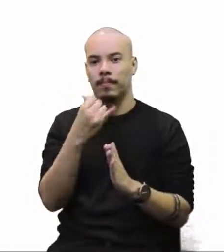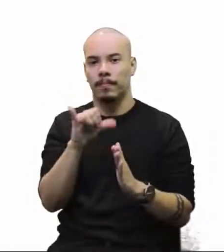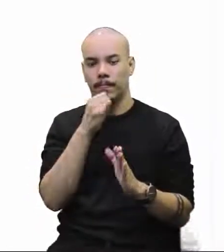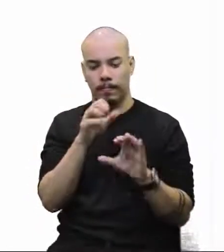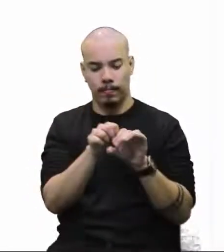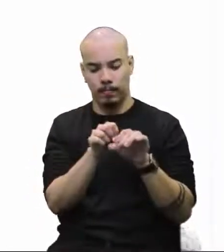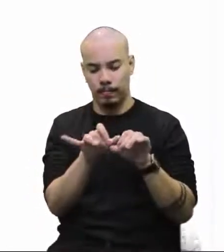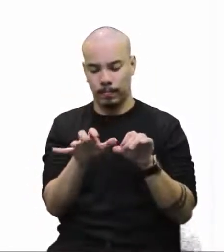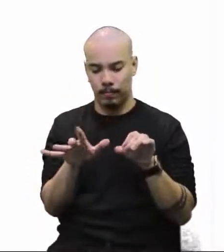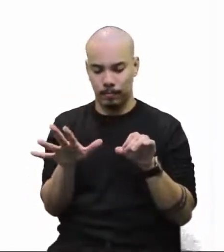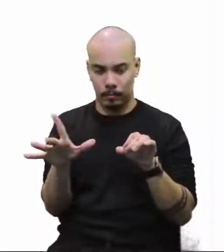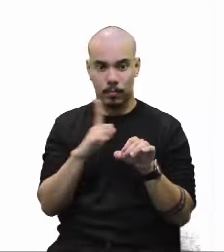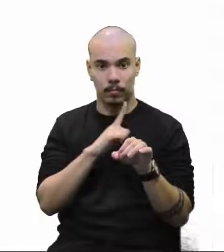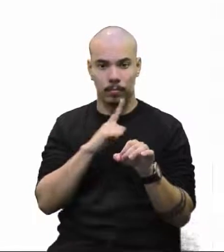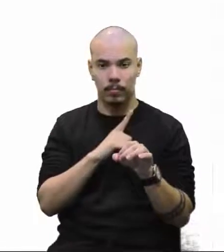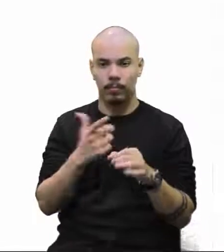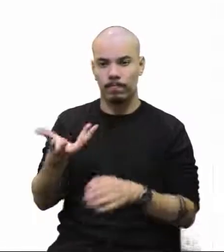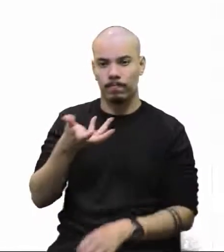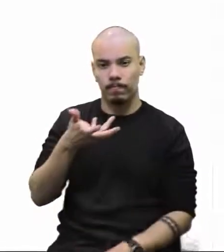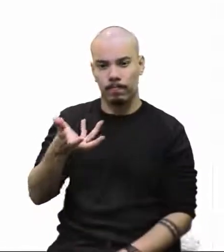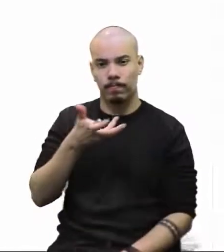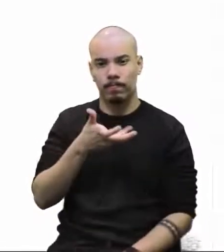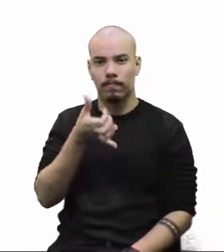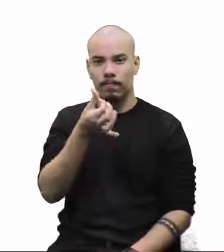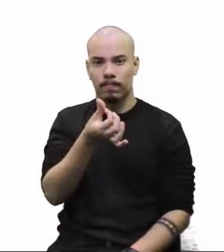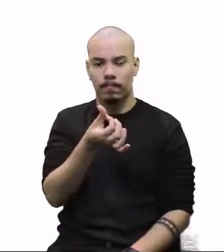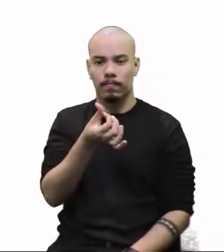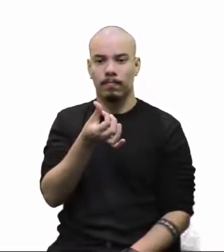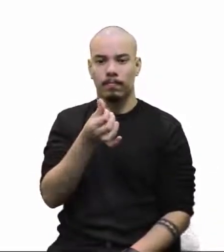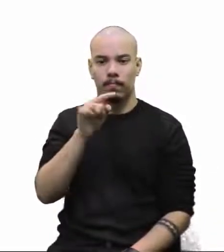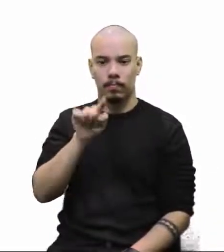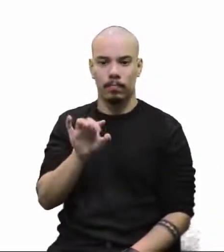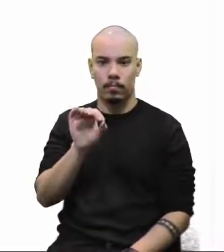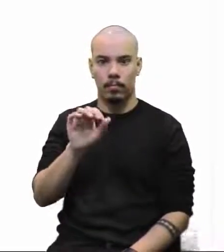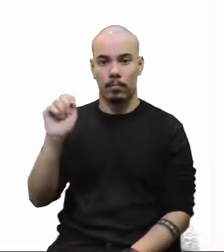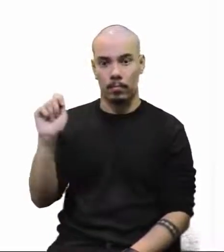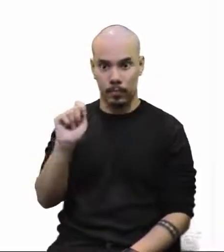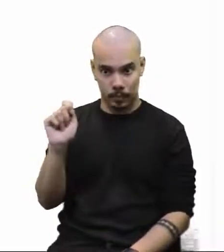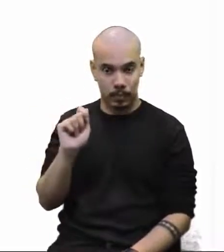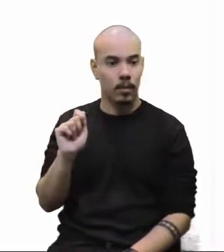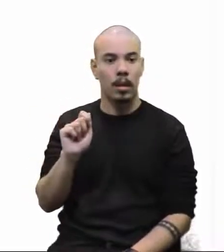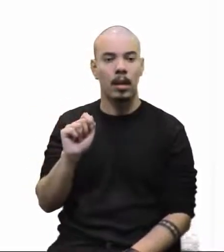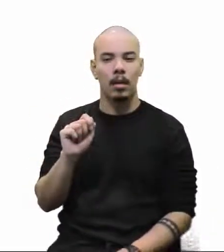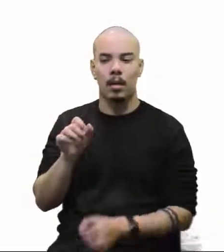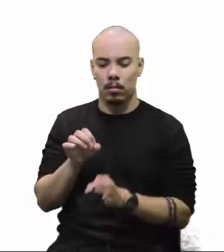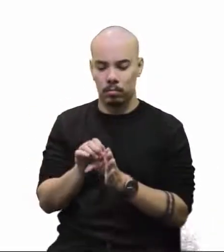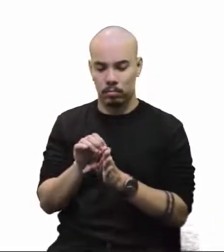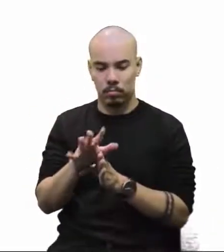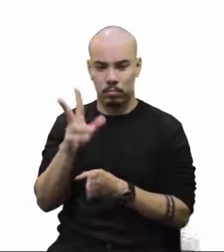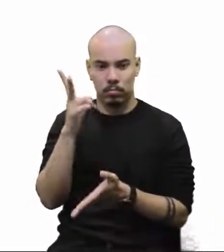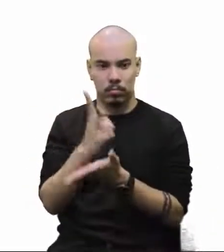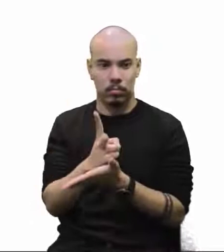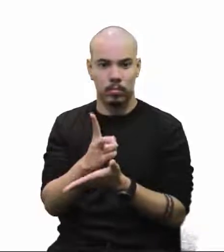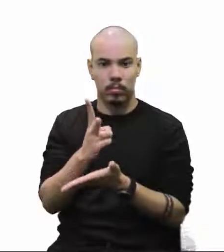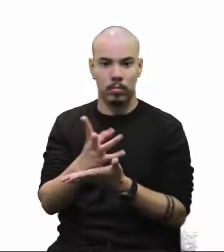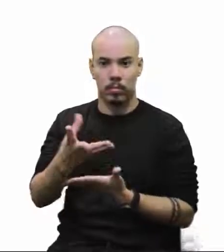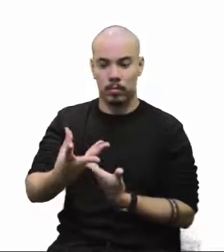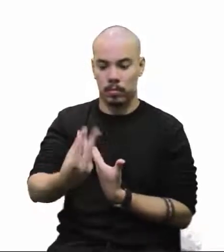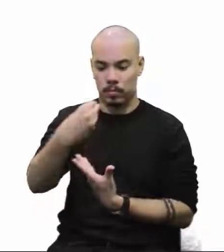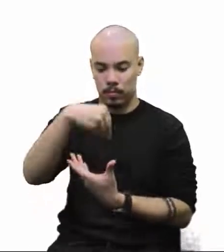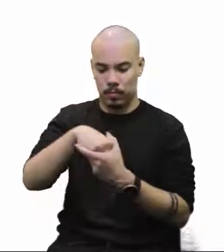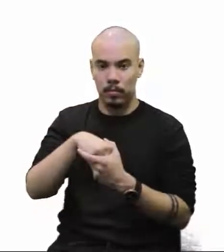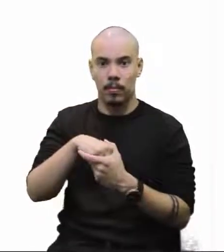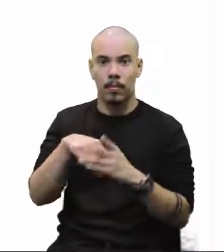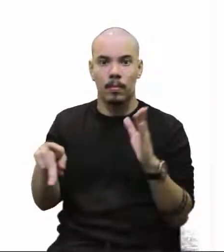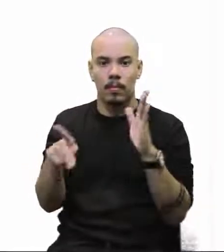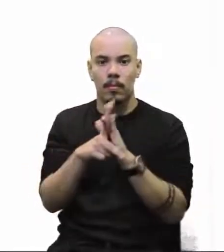corrente de intensidade 6 amperes. O condutor está totalmente imerso, está dentro, né,